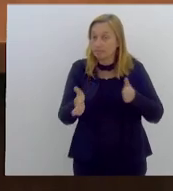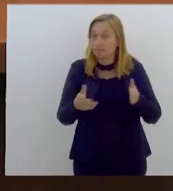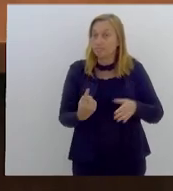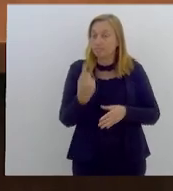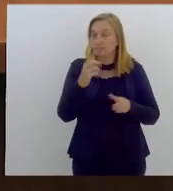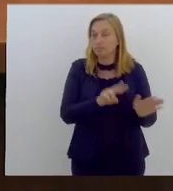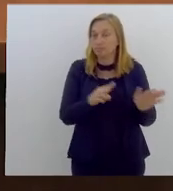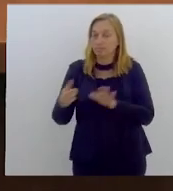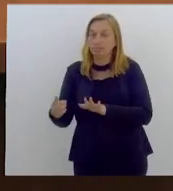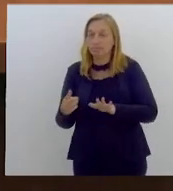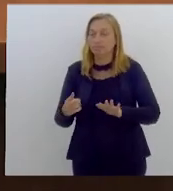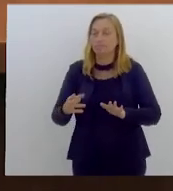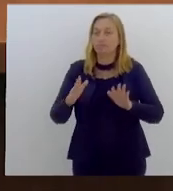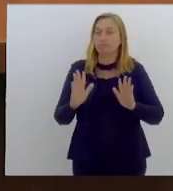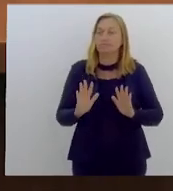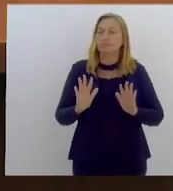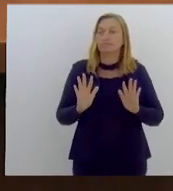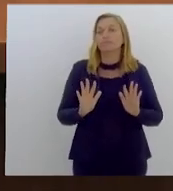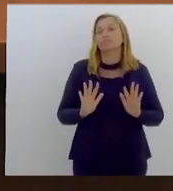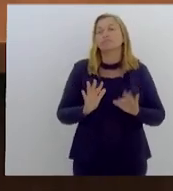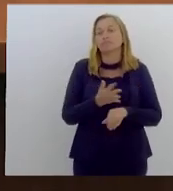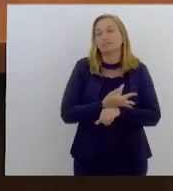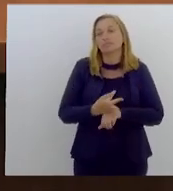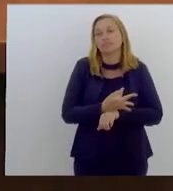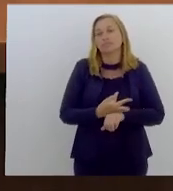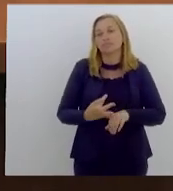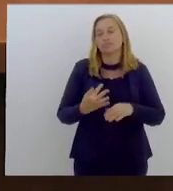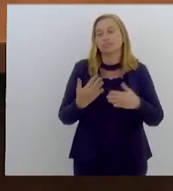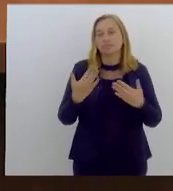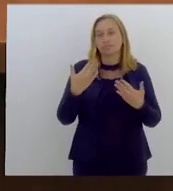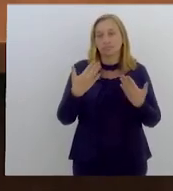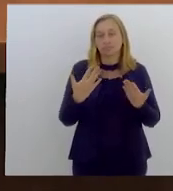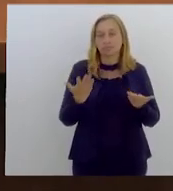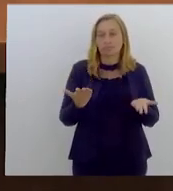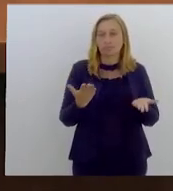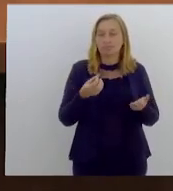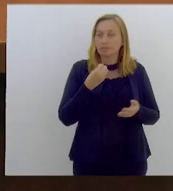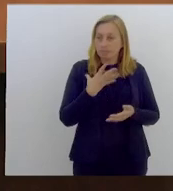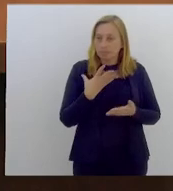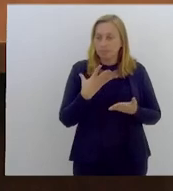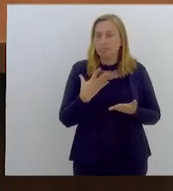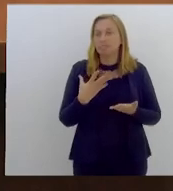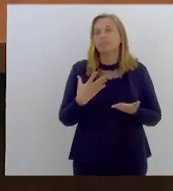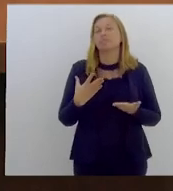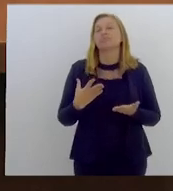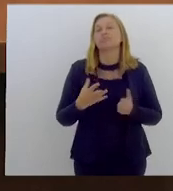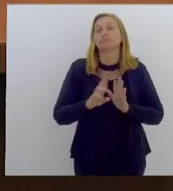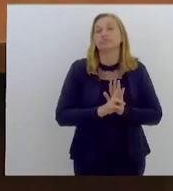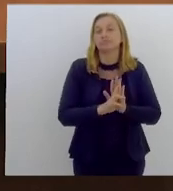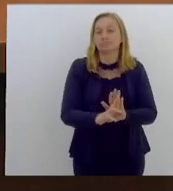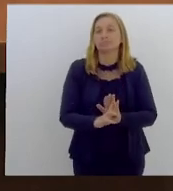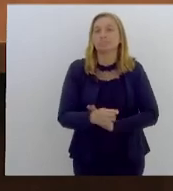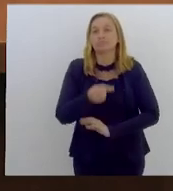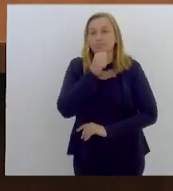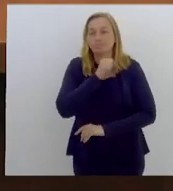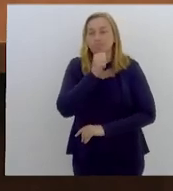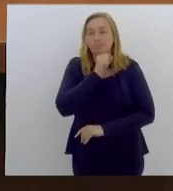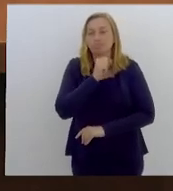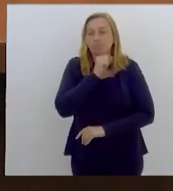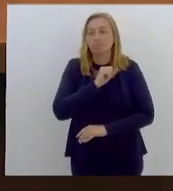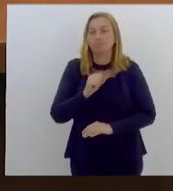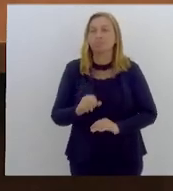férias e fui muito bem representado pelo meu querido avô, o vereador Jorge Felipe, uma reunião com Vossa Excelência, com o presidente da Gerrio e